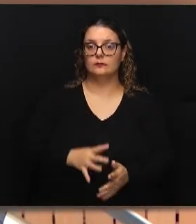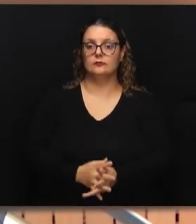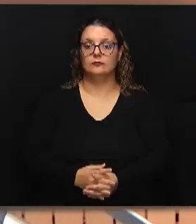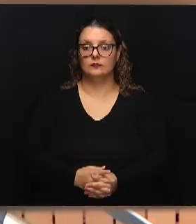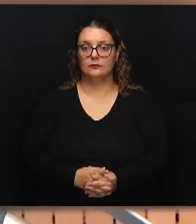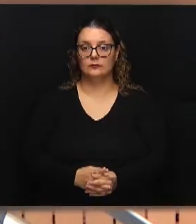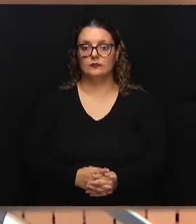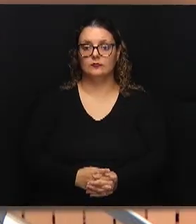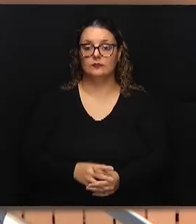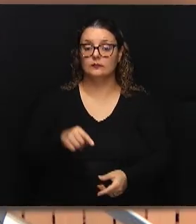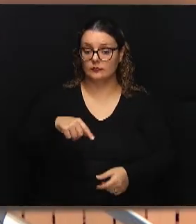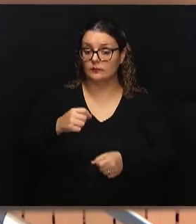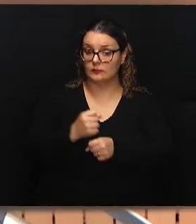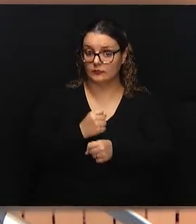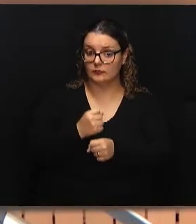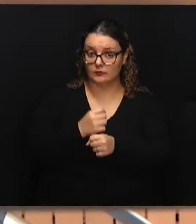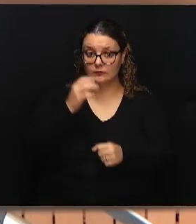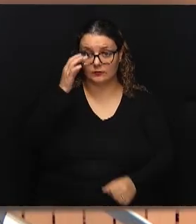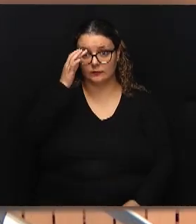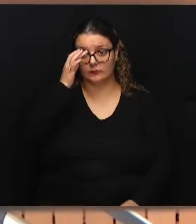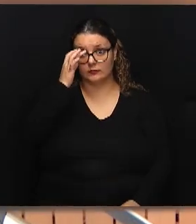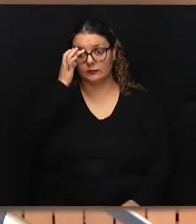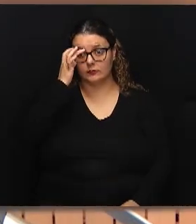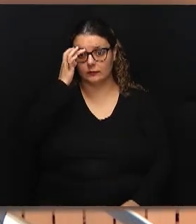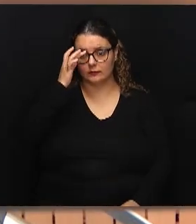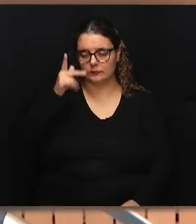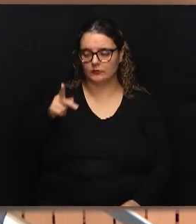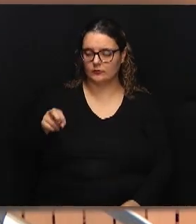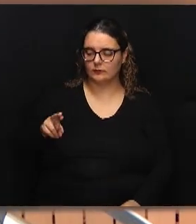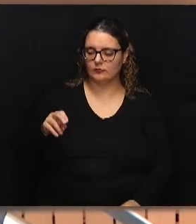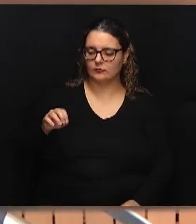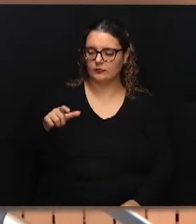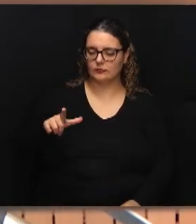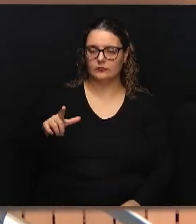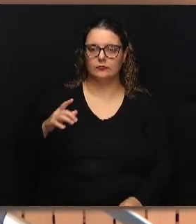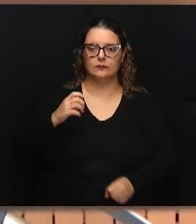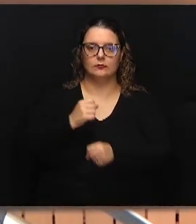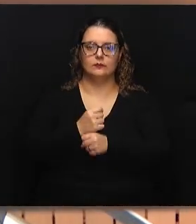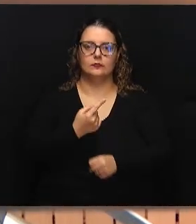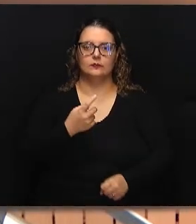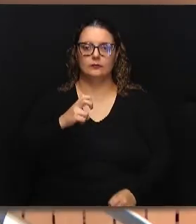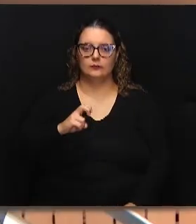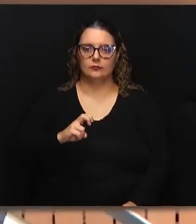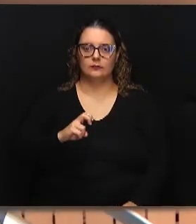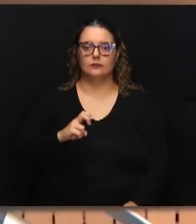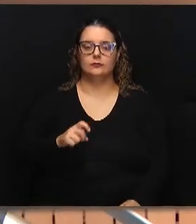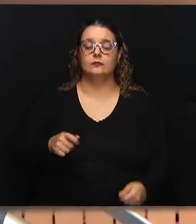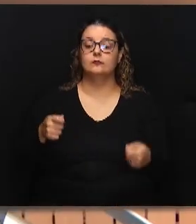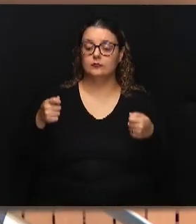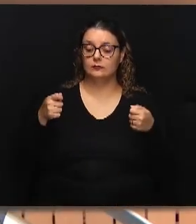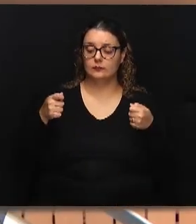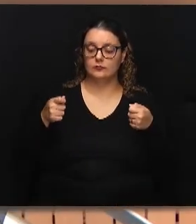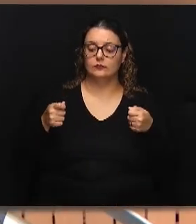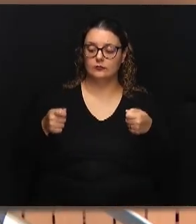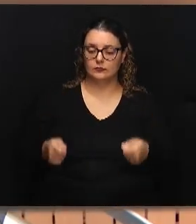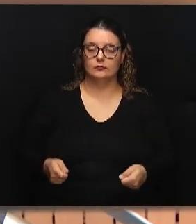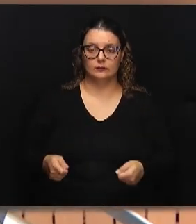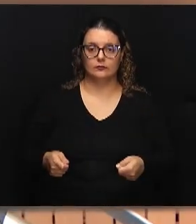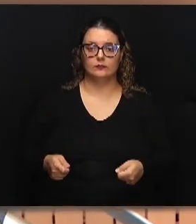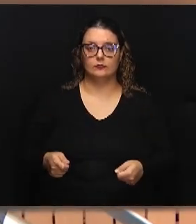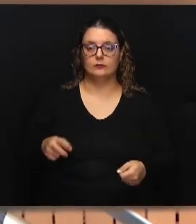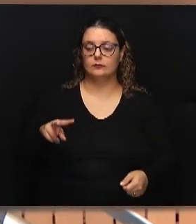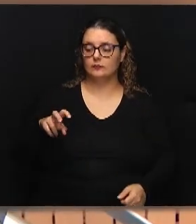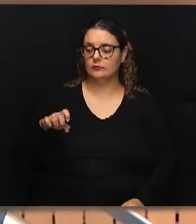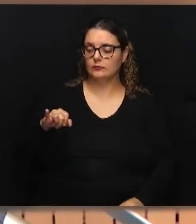neste ano em que o portal completa 15 anos, ele se consolidou como um veículo de